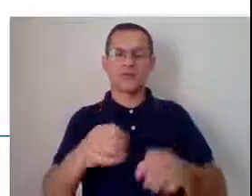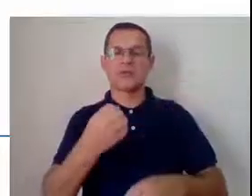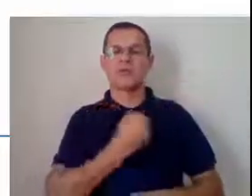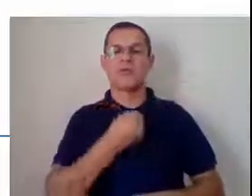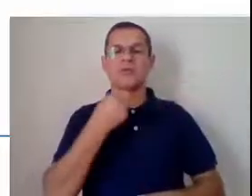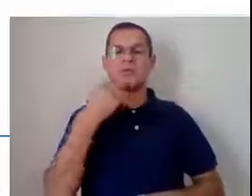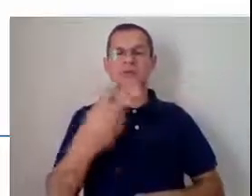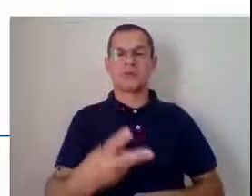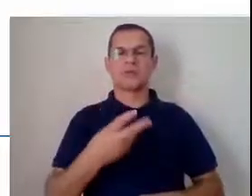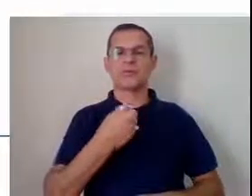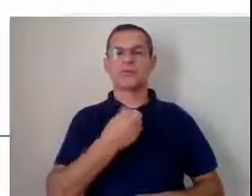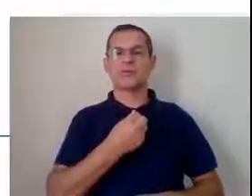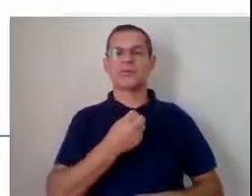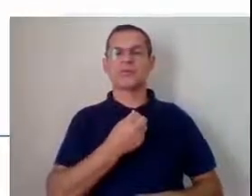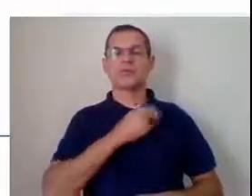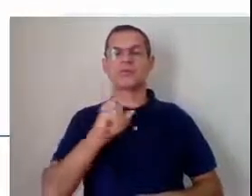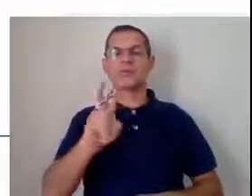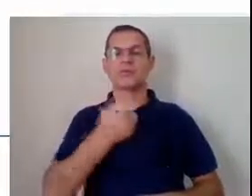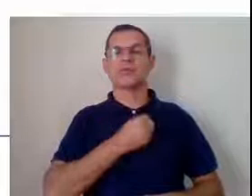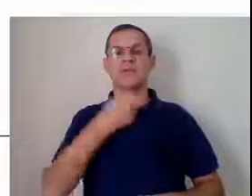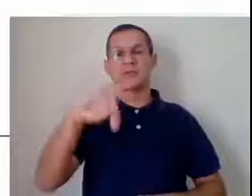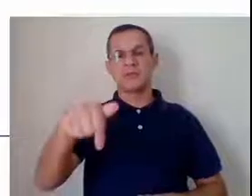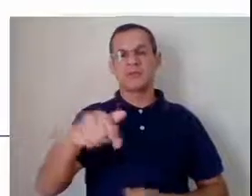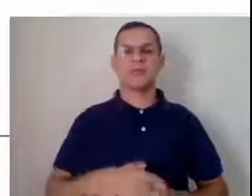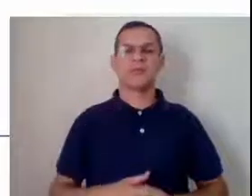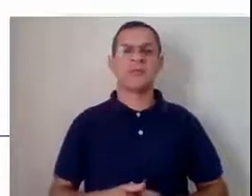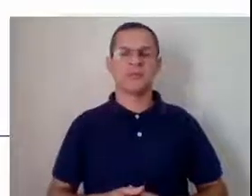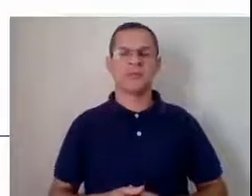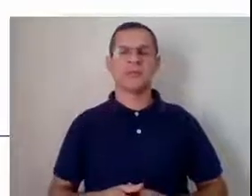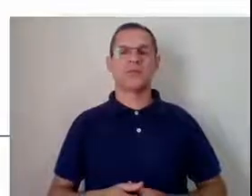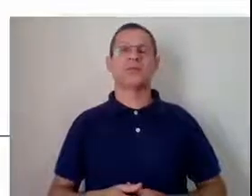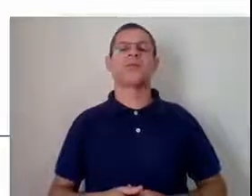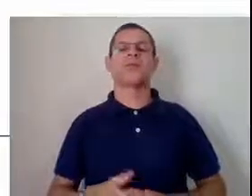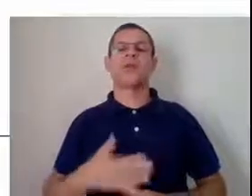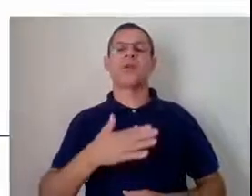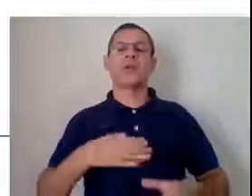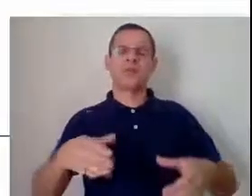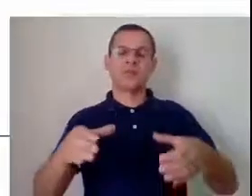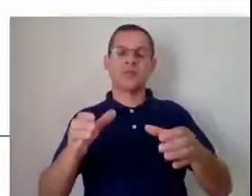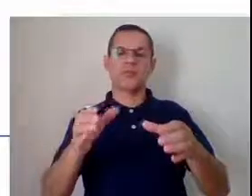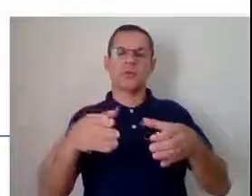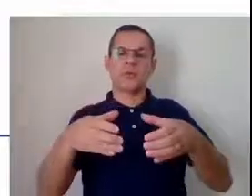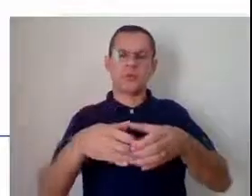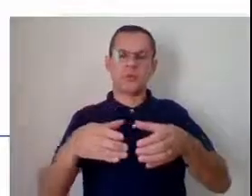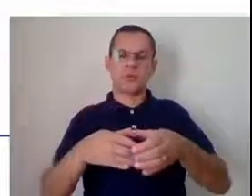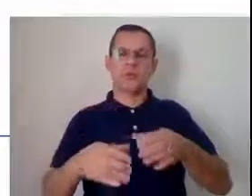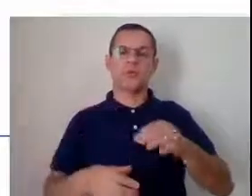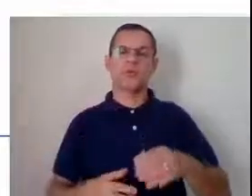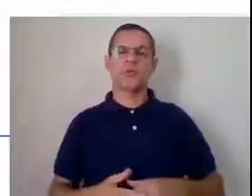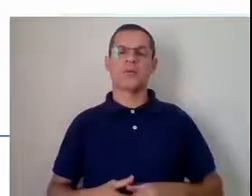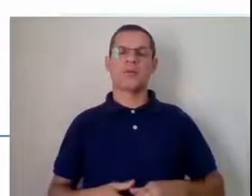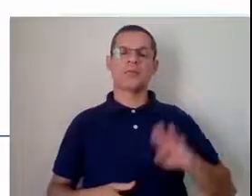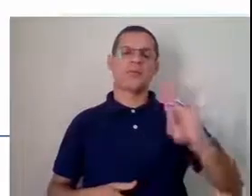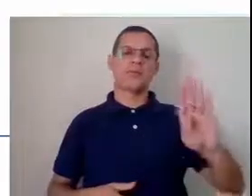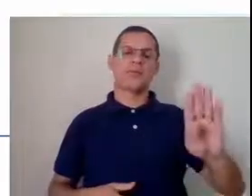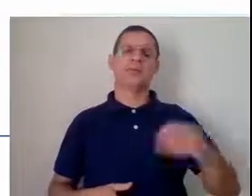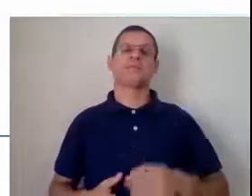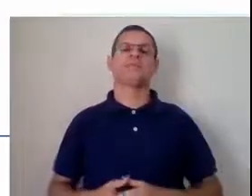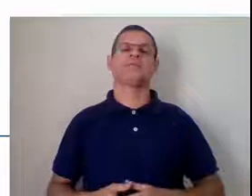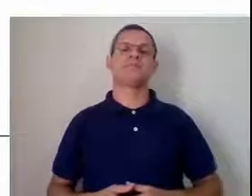número 2, 5 e 7, e o meu conjunto B